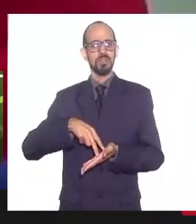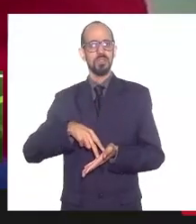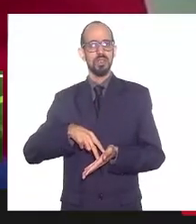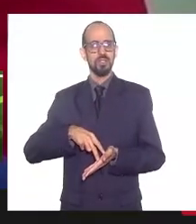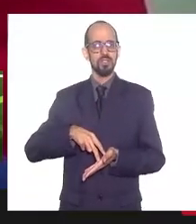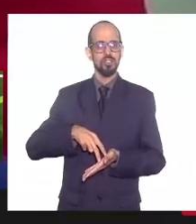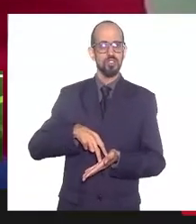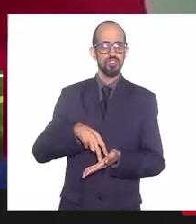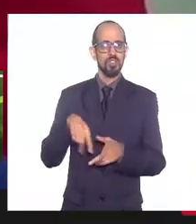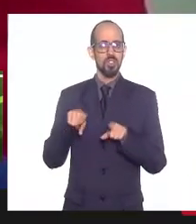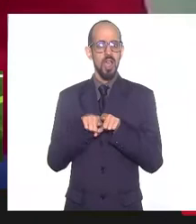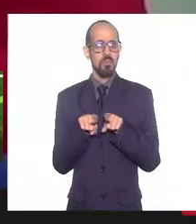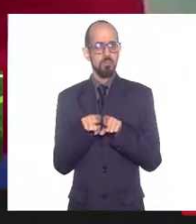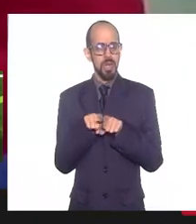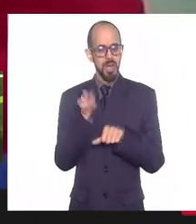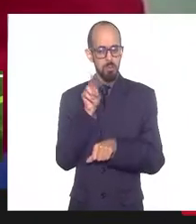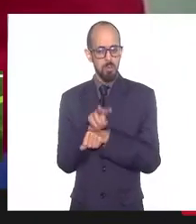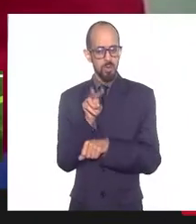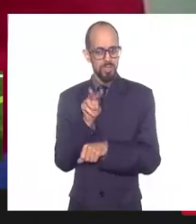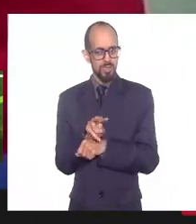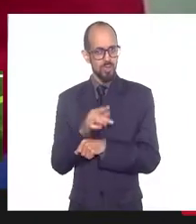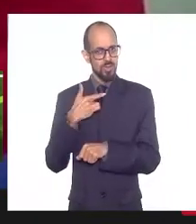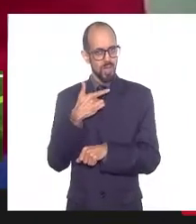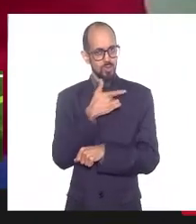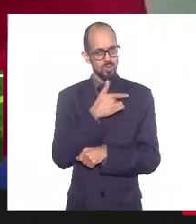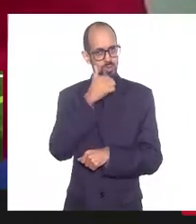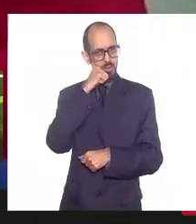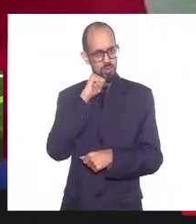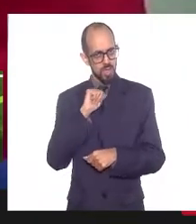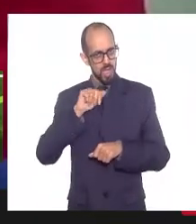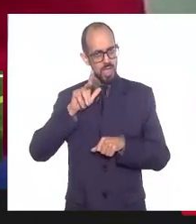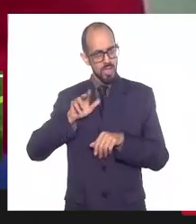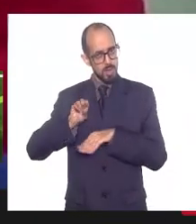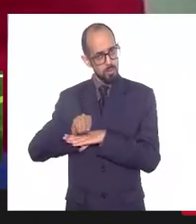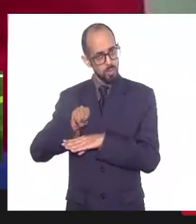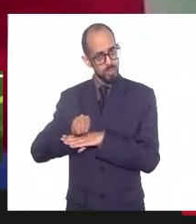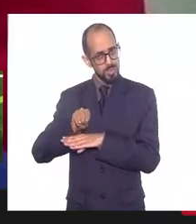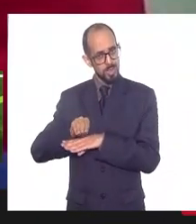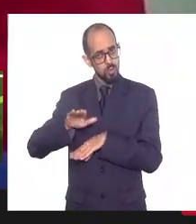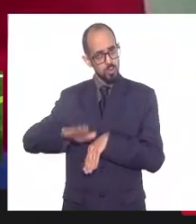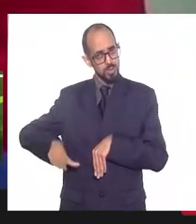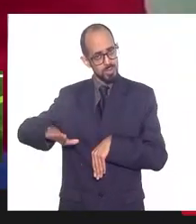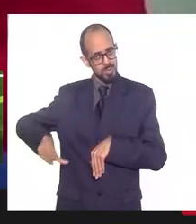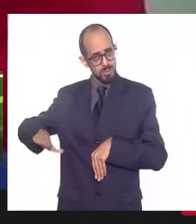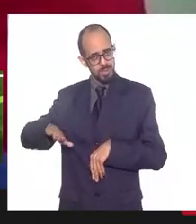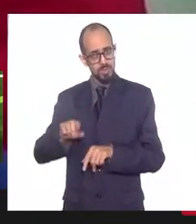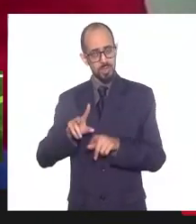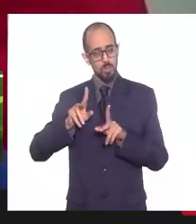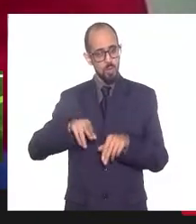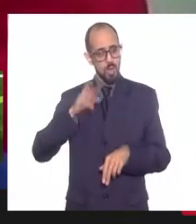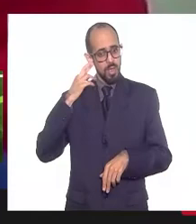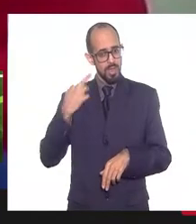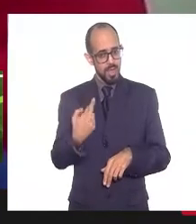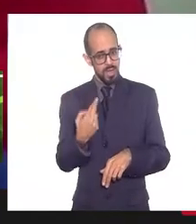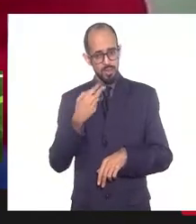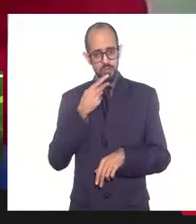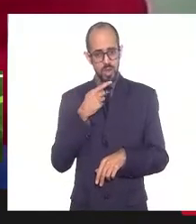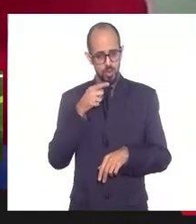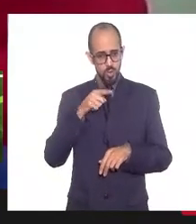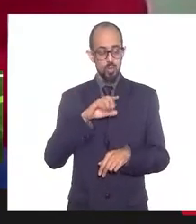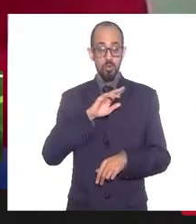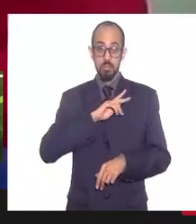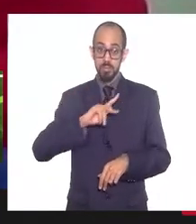está presente na proteção à saúde da mulher e das crianças, como bem disse aqui a deputada Renata Souza, que presidiu a